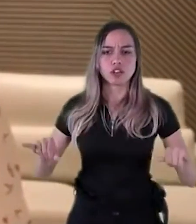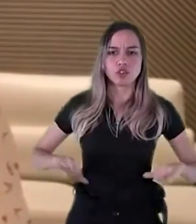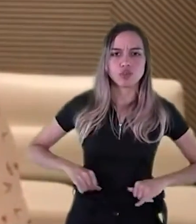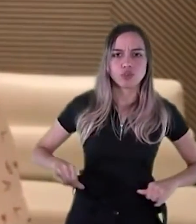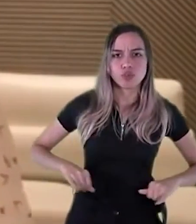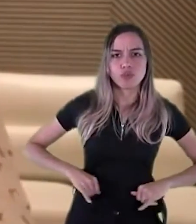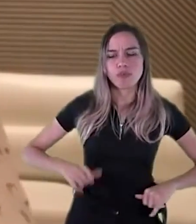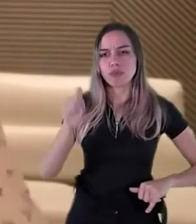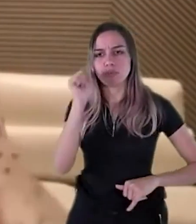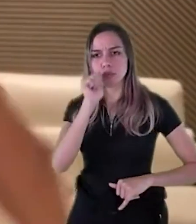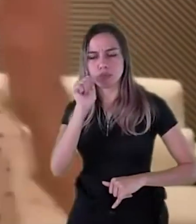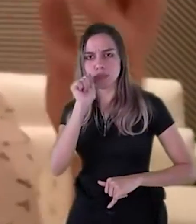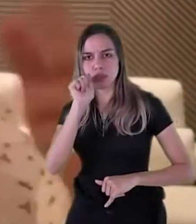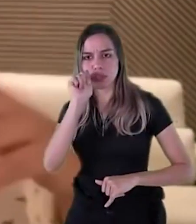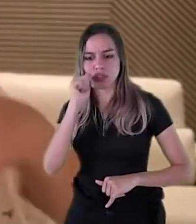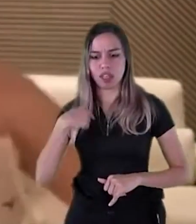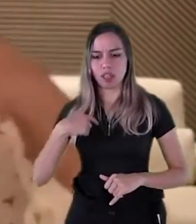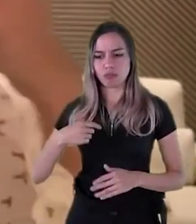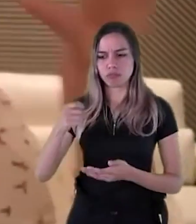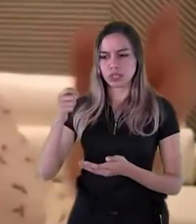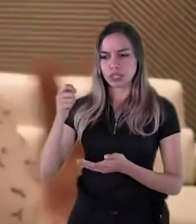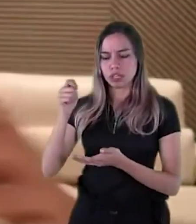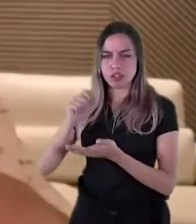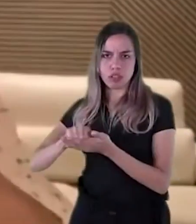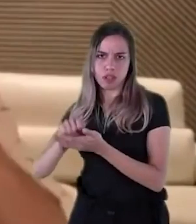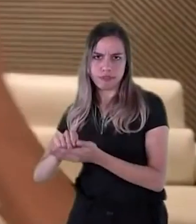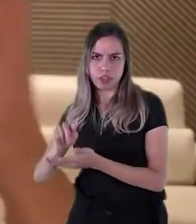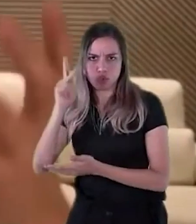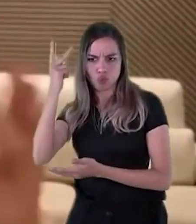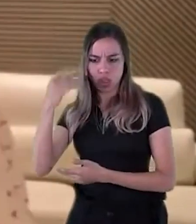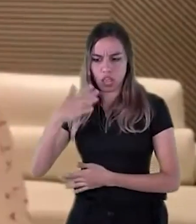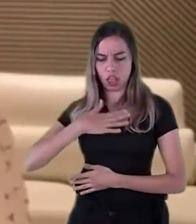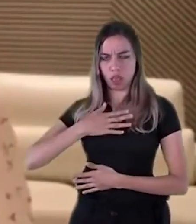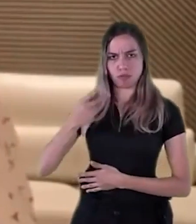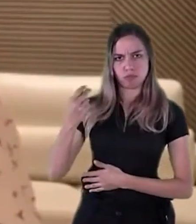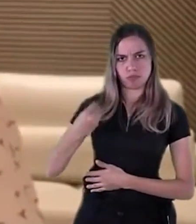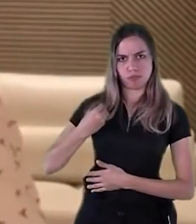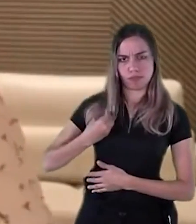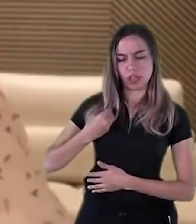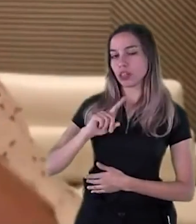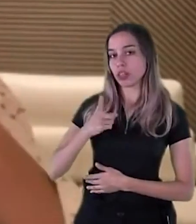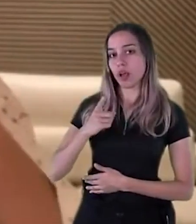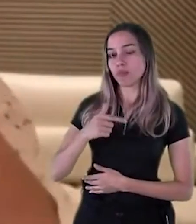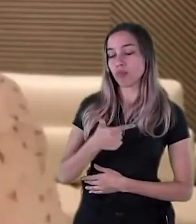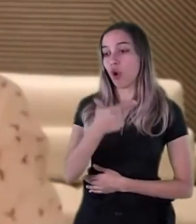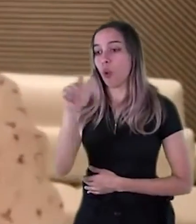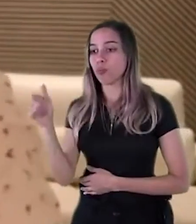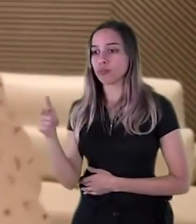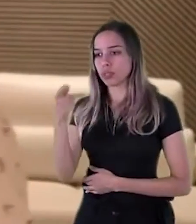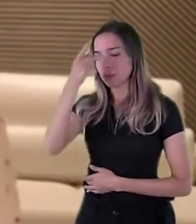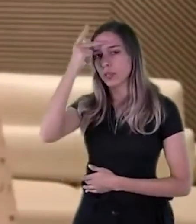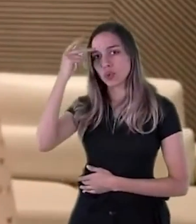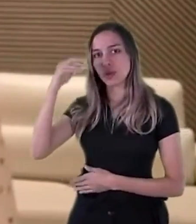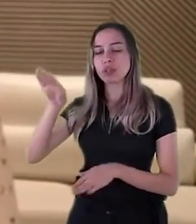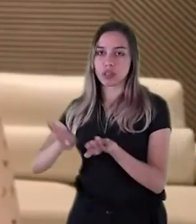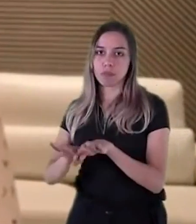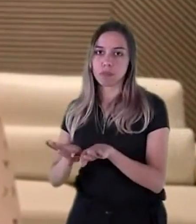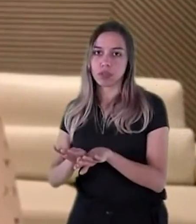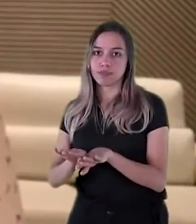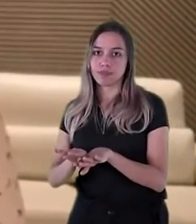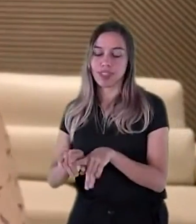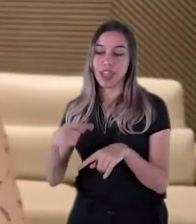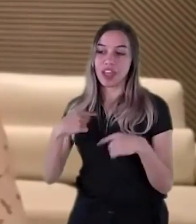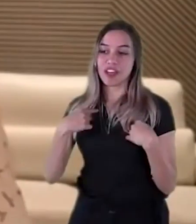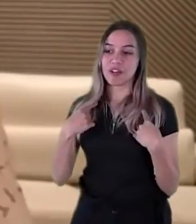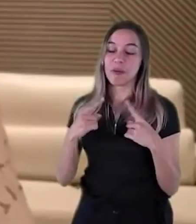que eu vivi? Não, algumas coisas eu por acaso vi, mais ou menos parecido com aquilo, mas não. Mas mesmo assim eu tenho